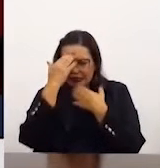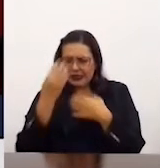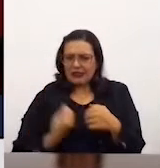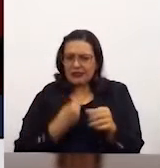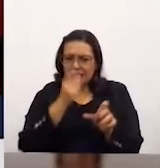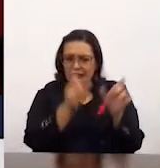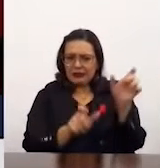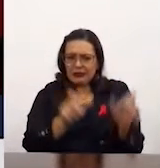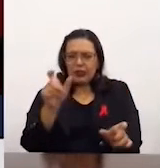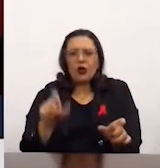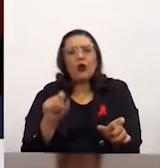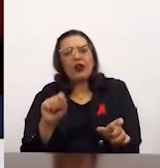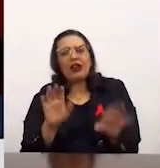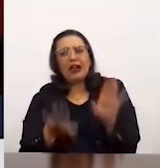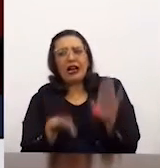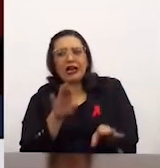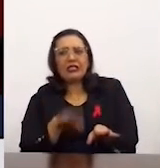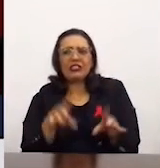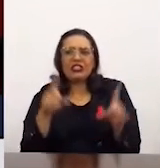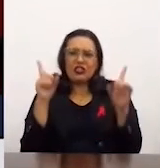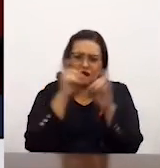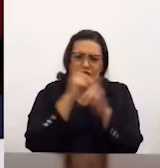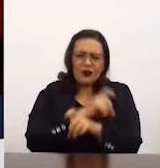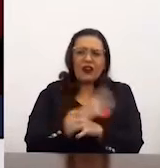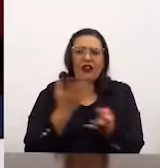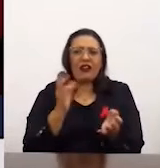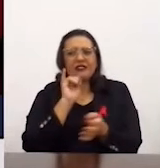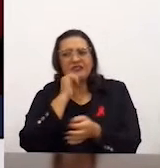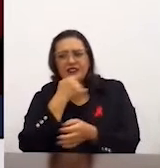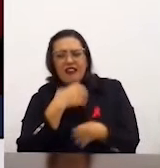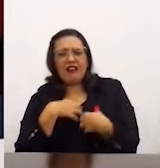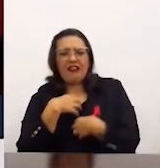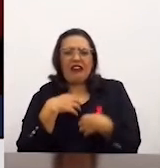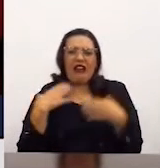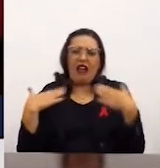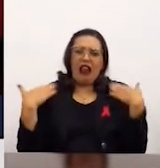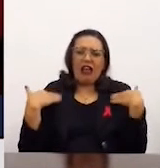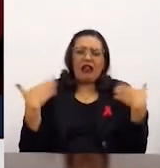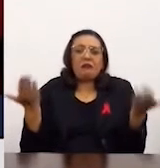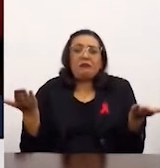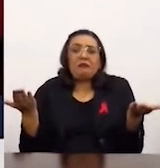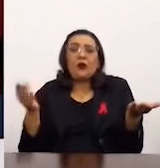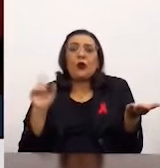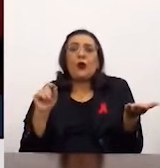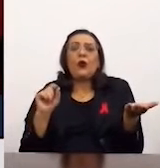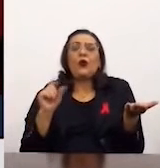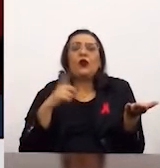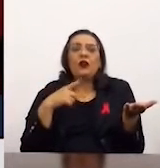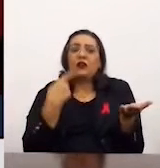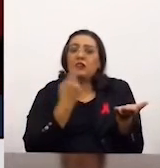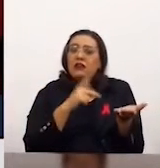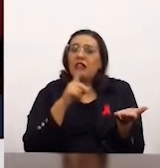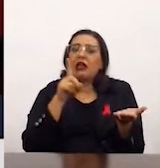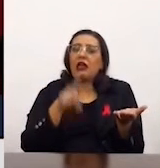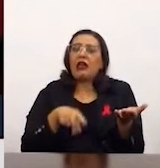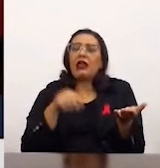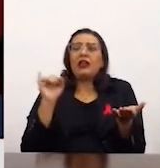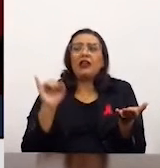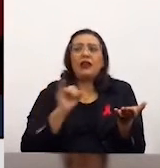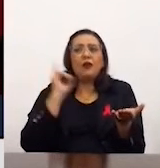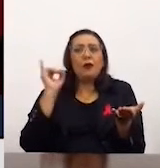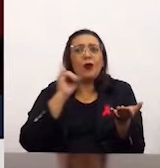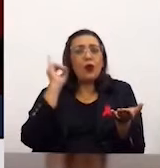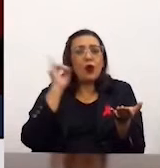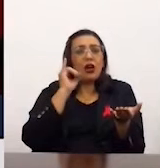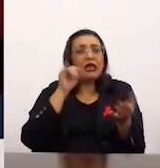e tristezas e dificuldades no trabalho, pude constatar o quão significativo é o trabalho e quão importante